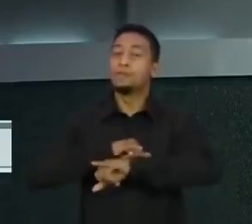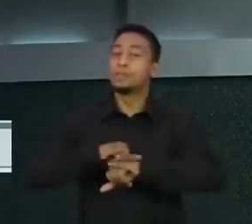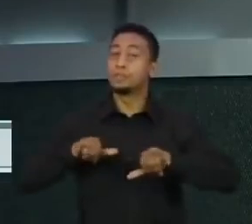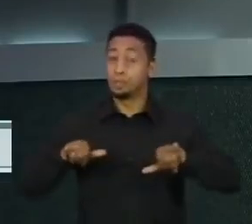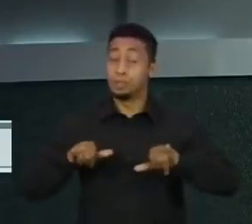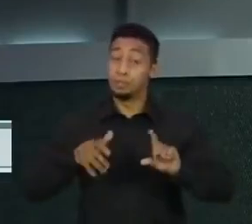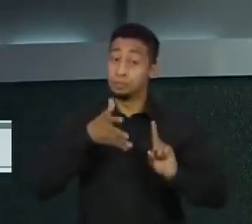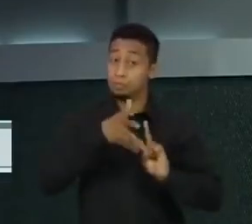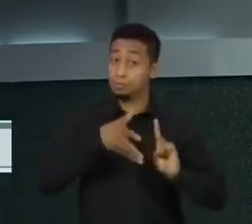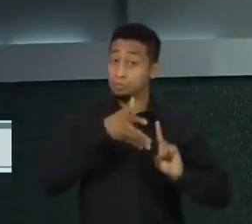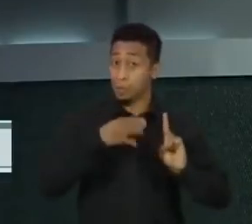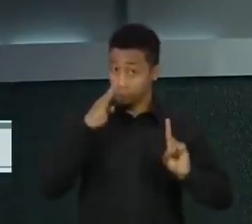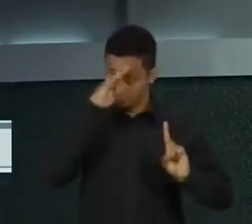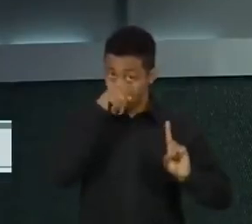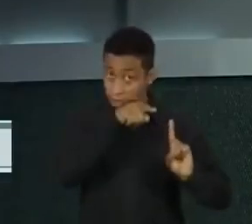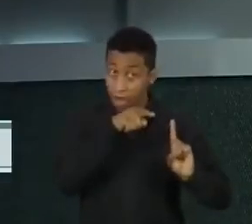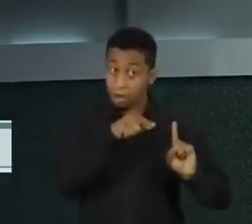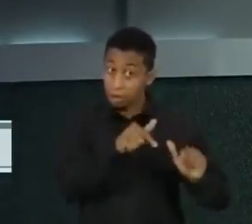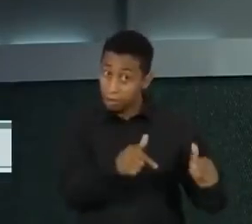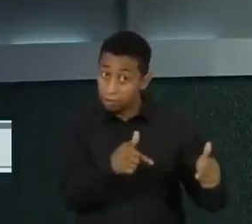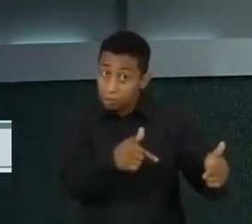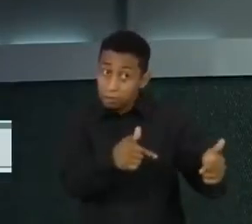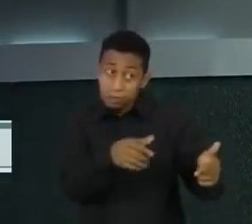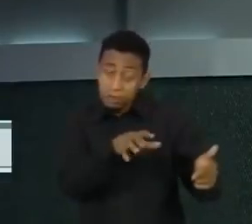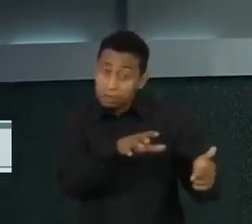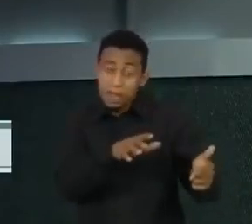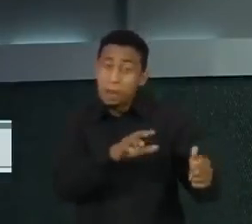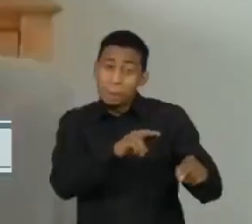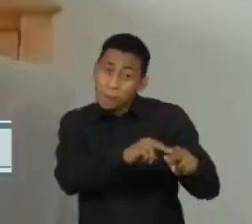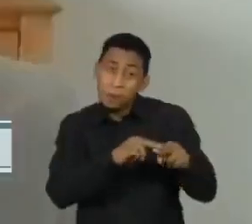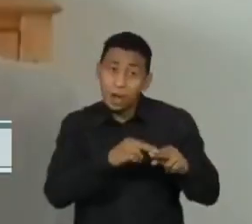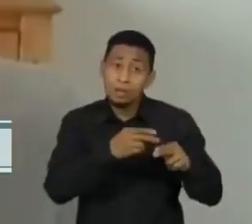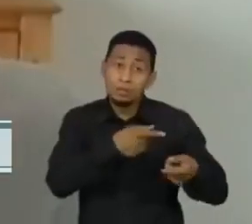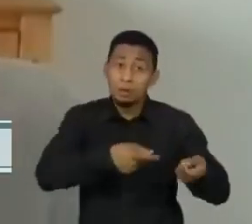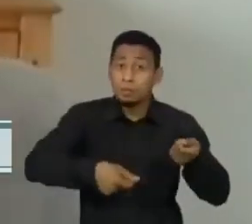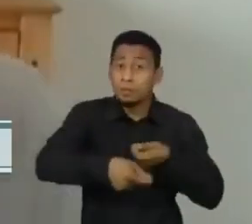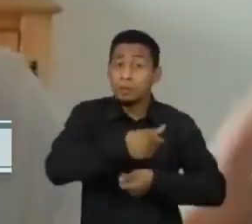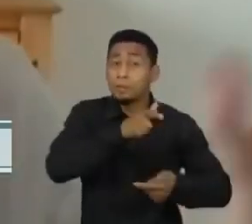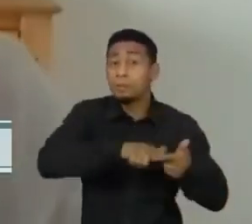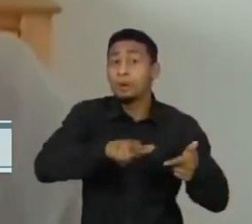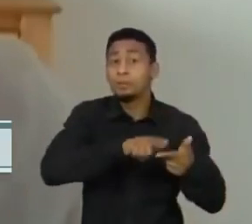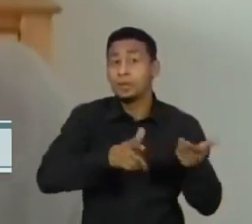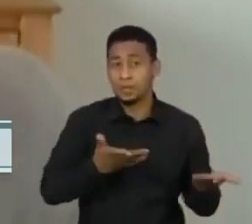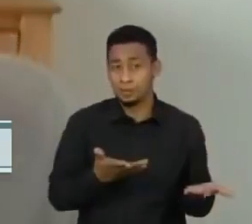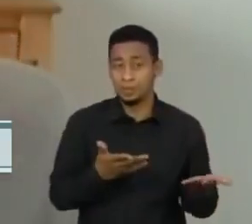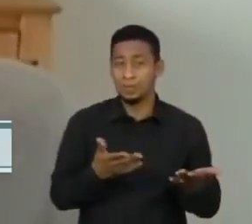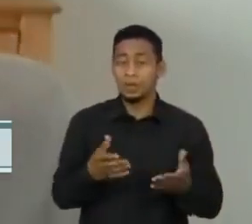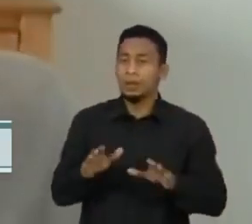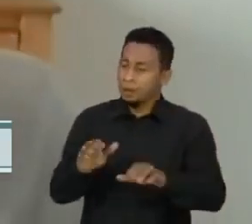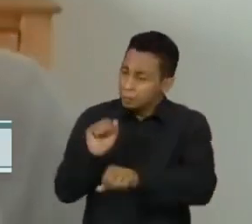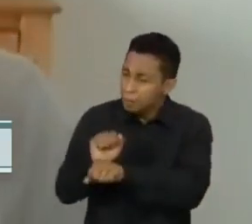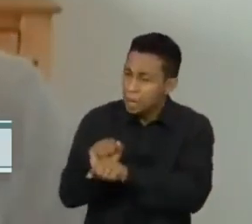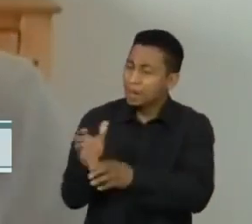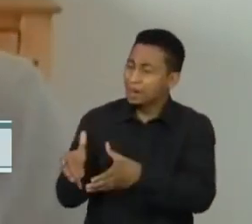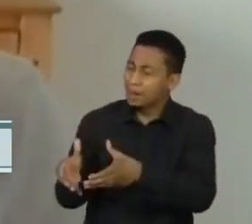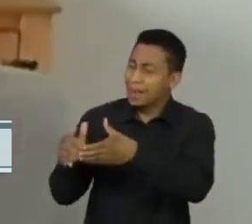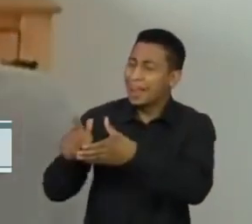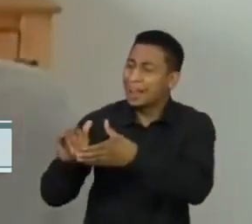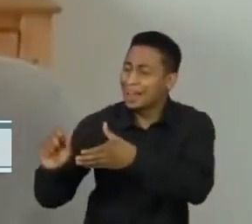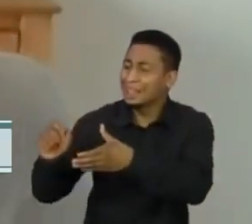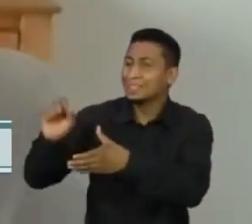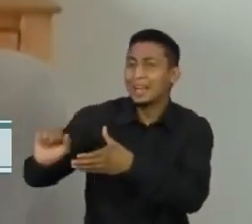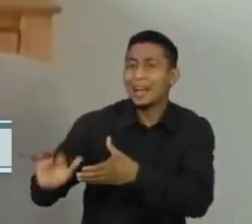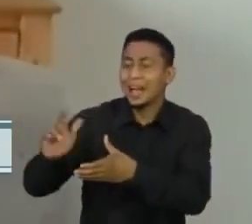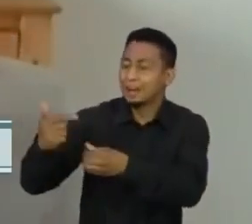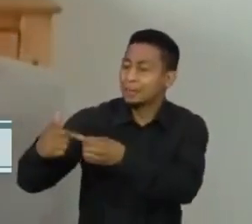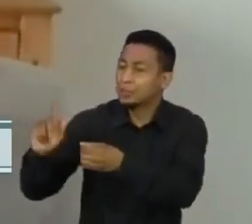certas atitudes do presidente Jair Bolsonaro pelo viés econômico, querendo dizer, presidente, para, porque o gás está caro, porque a gasolina, porque o